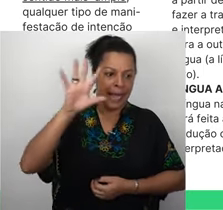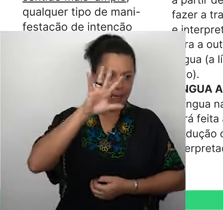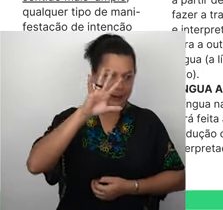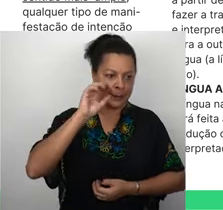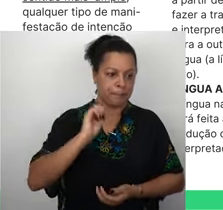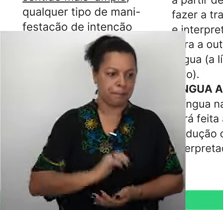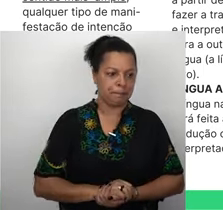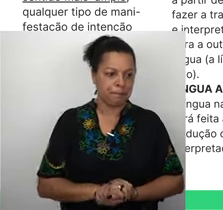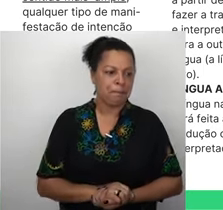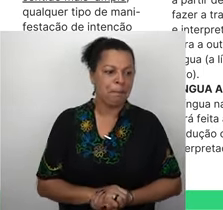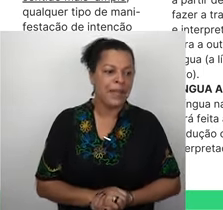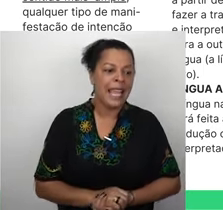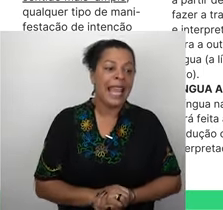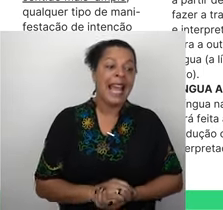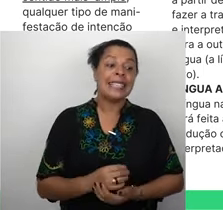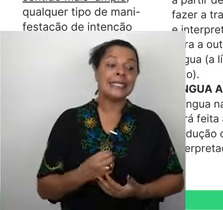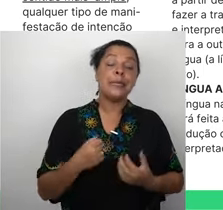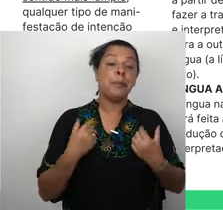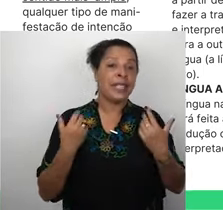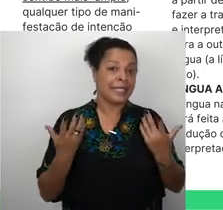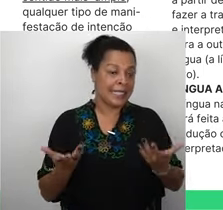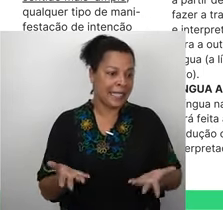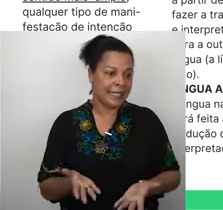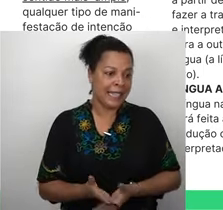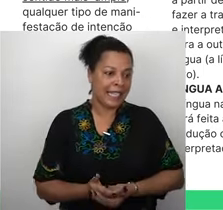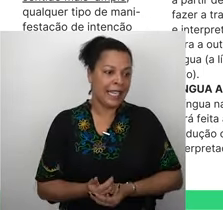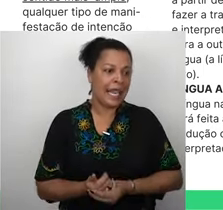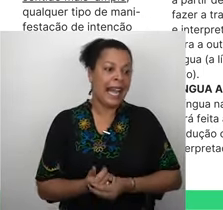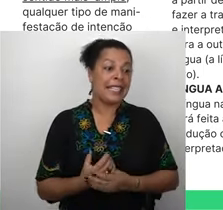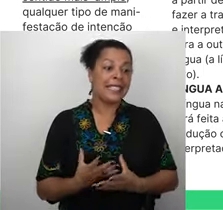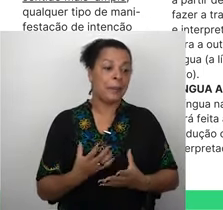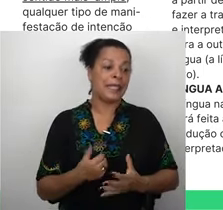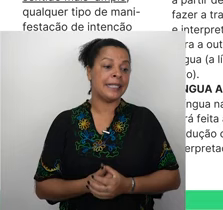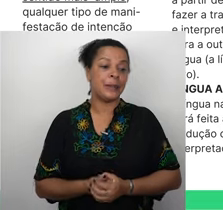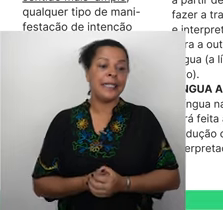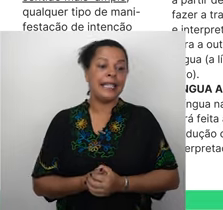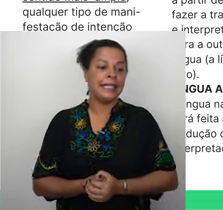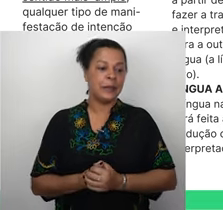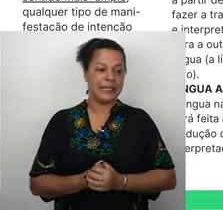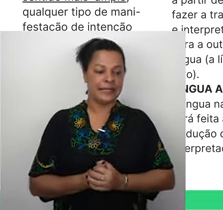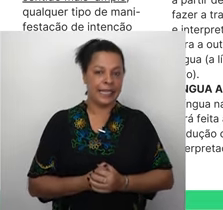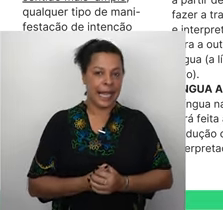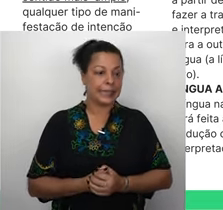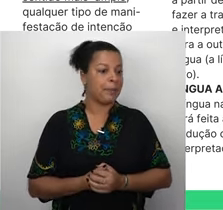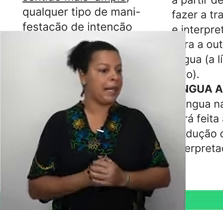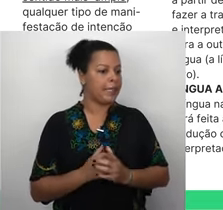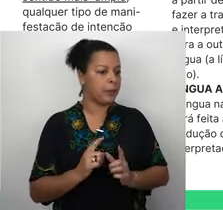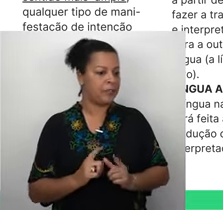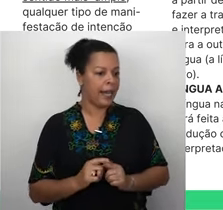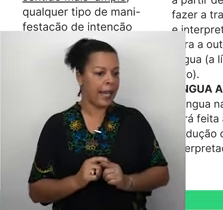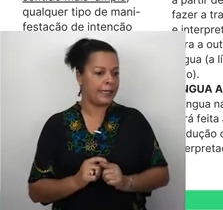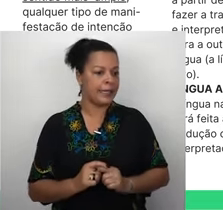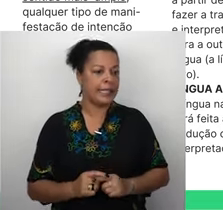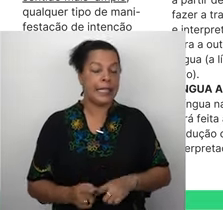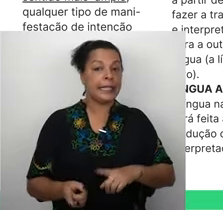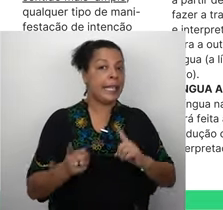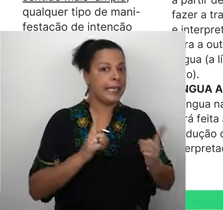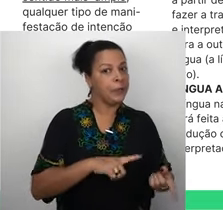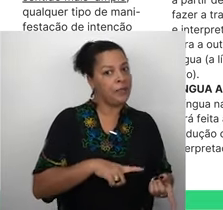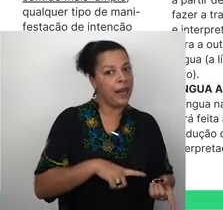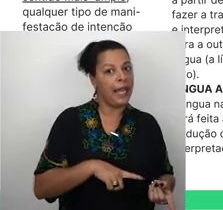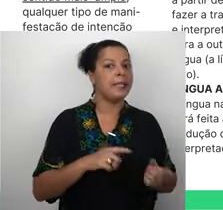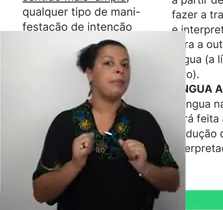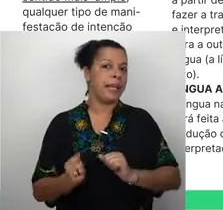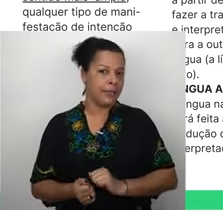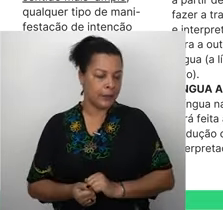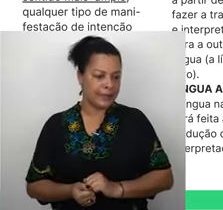visuais espaciais. Assim, poder-se-á ter a interpretação da língua de sinais para a língua falada e